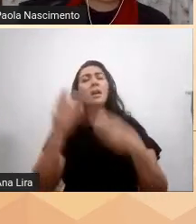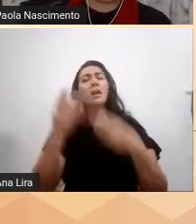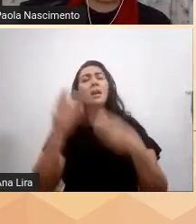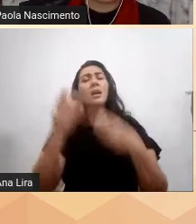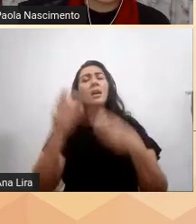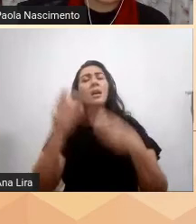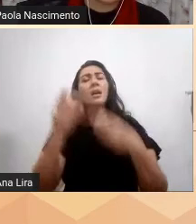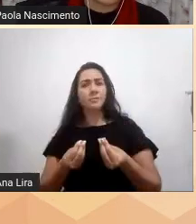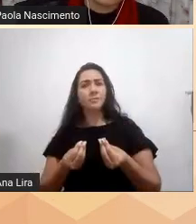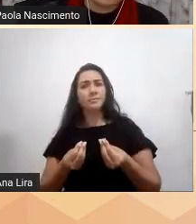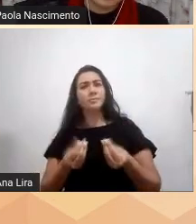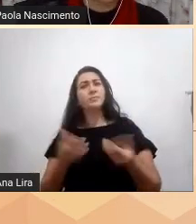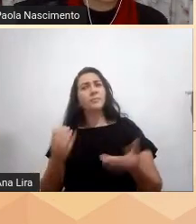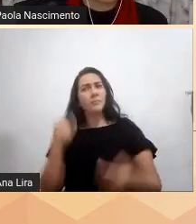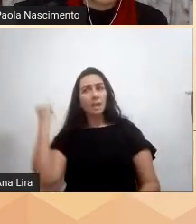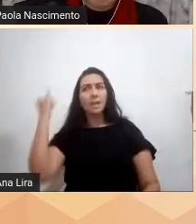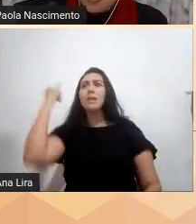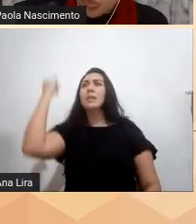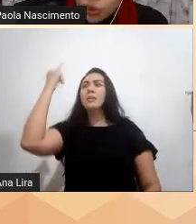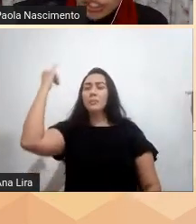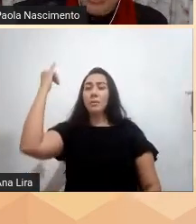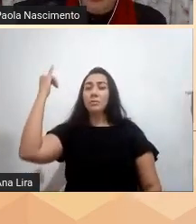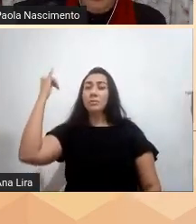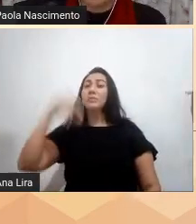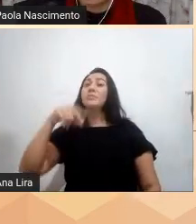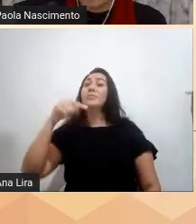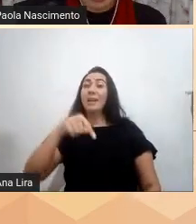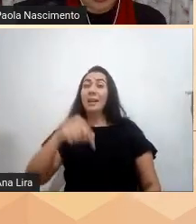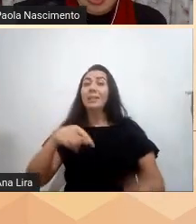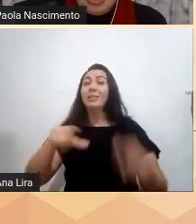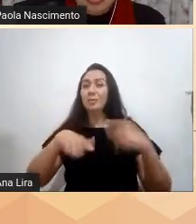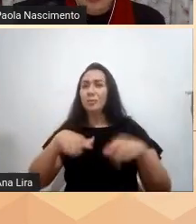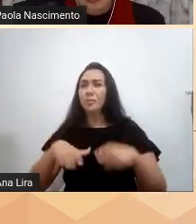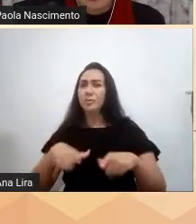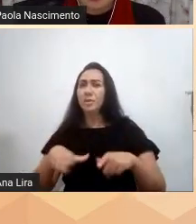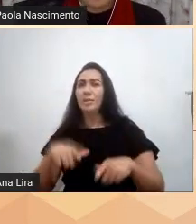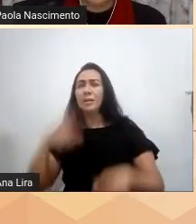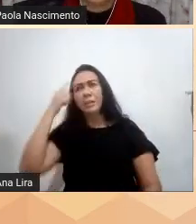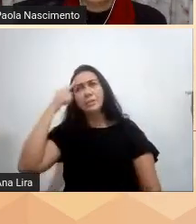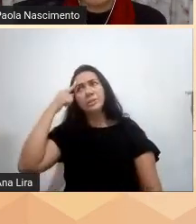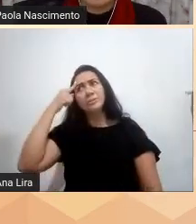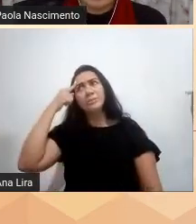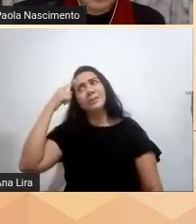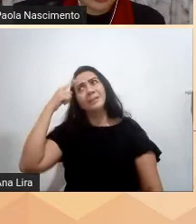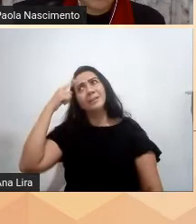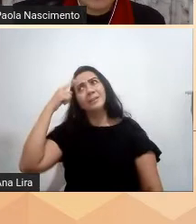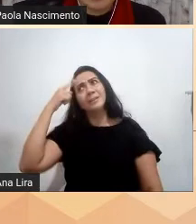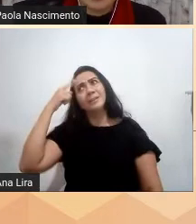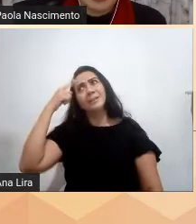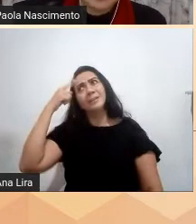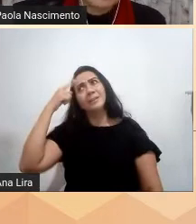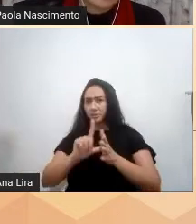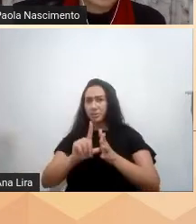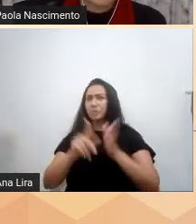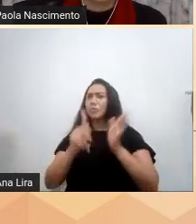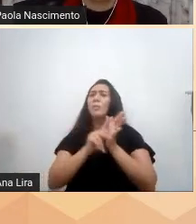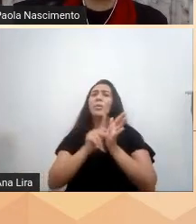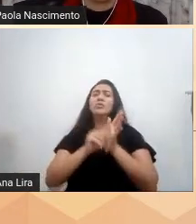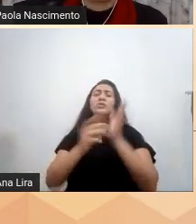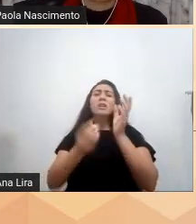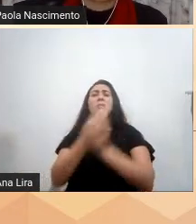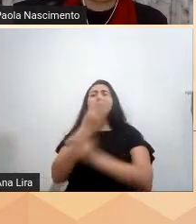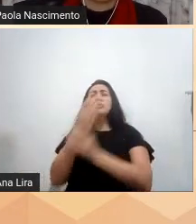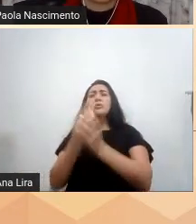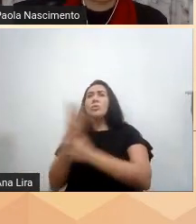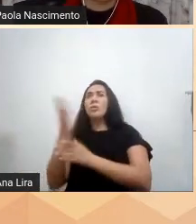aqui na Incentive, nós pensamos muito, muito, isso para todas as ações. A gente sempre tenta achar alguma